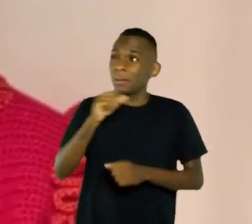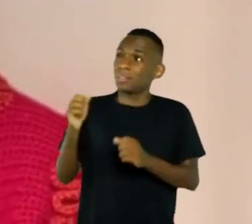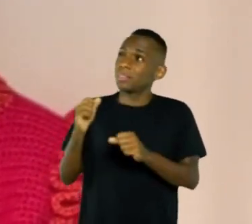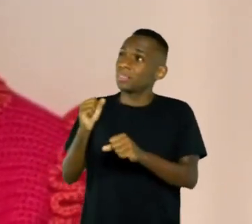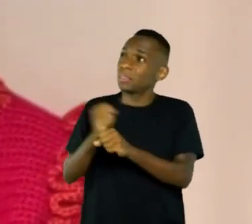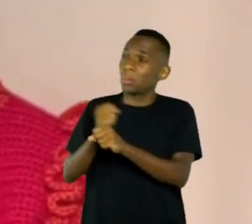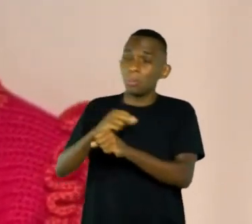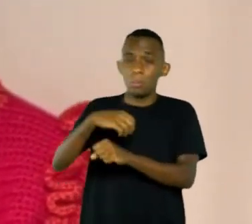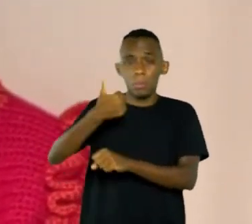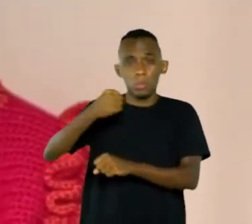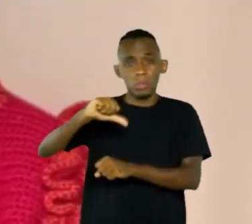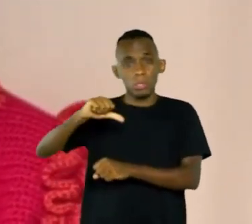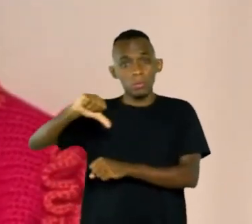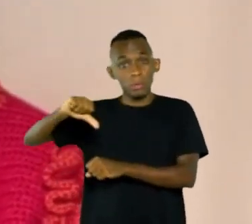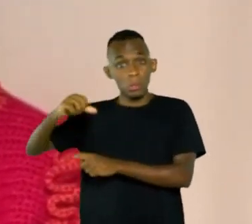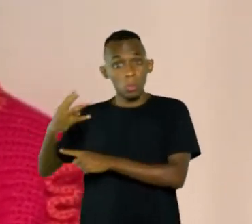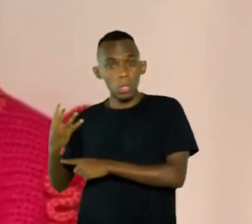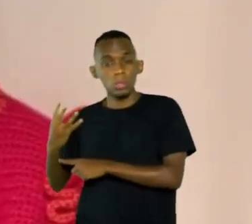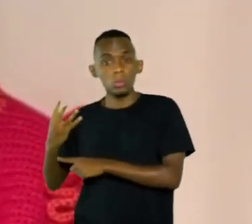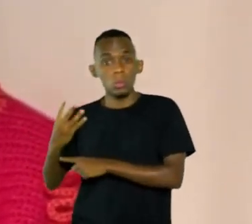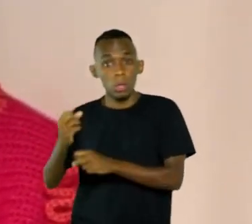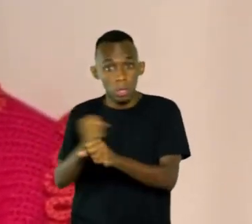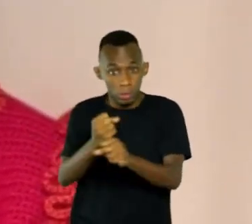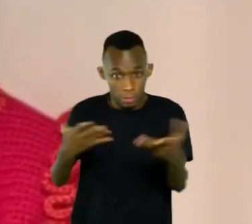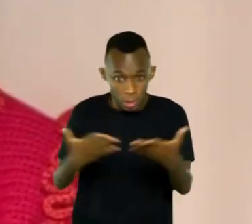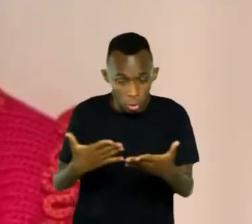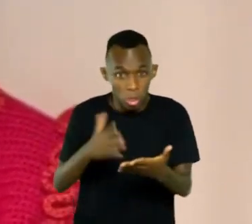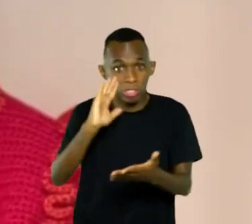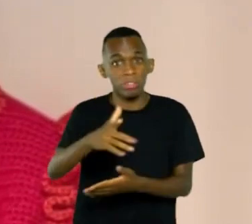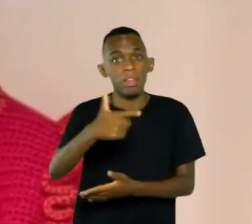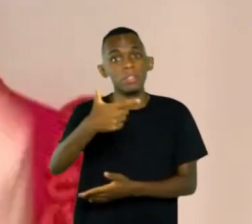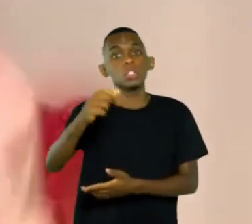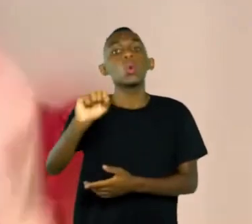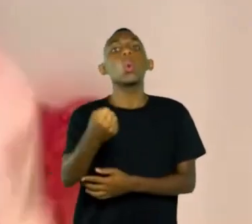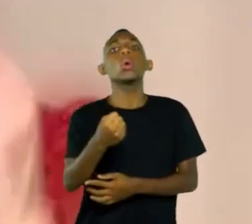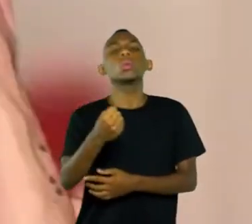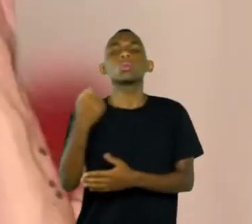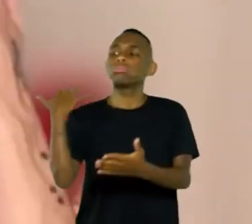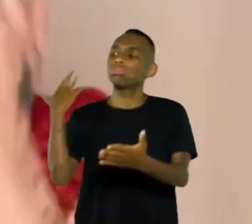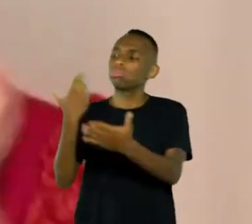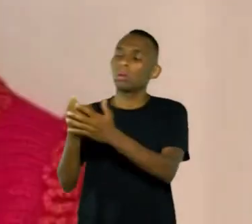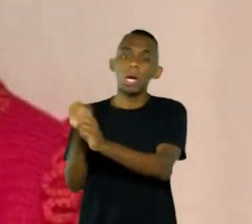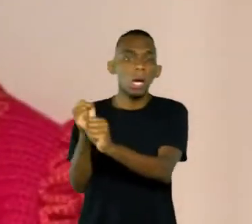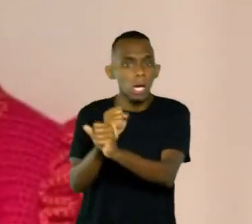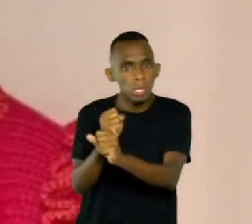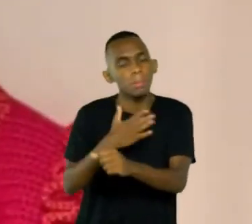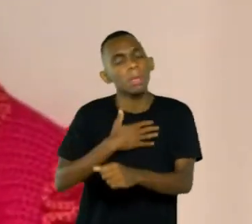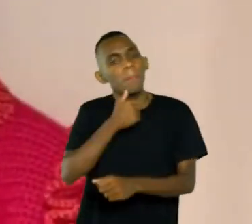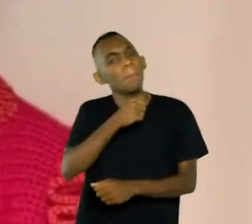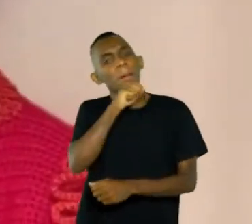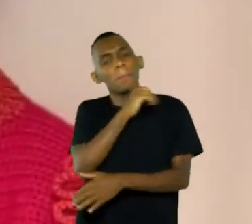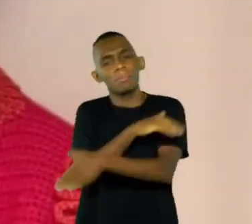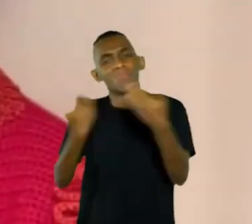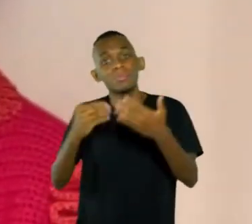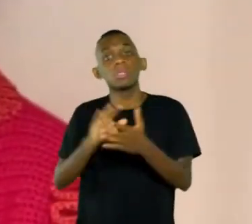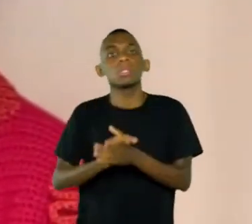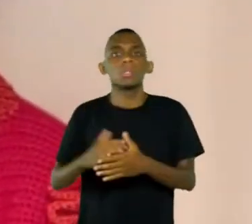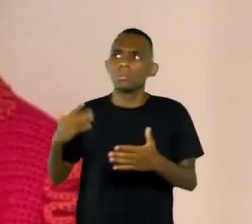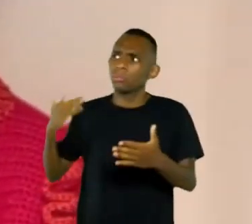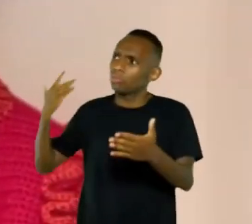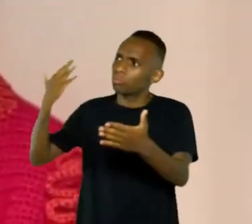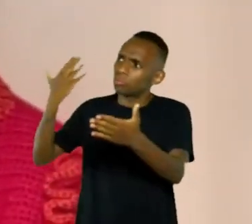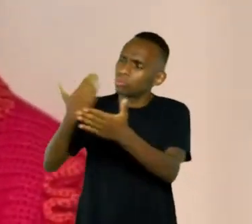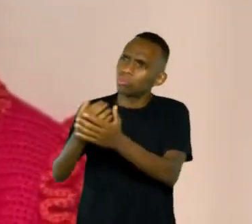94. Então, esse ano vai fazer 28 anos que minha mãe morreu, né? É muito tempo. 28?